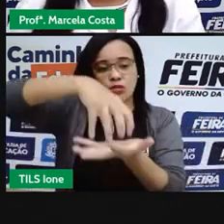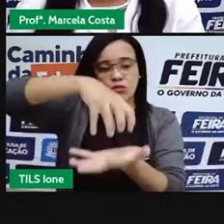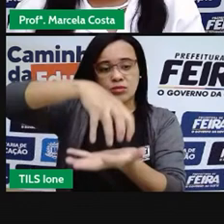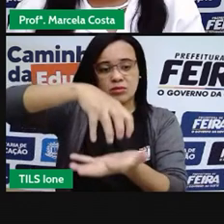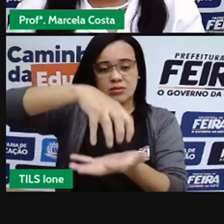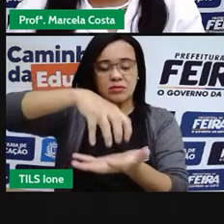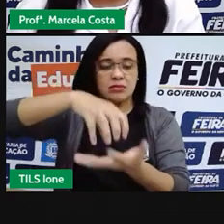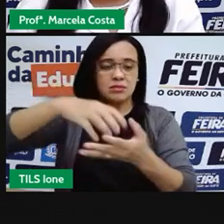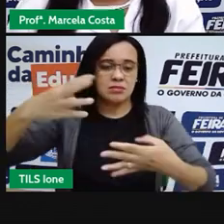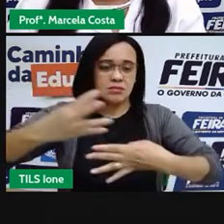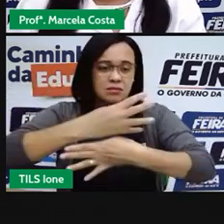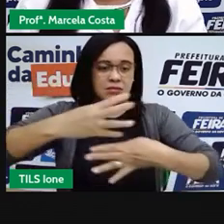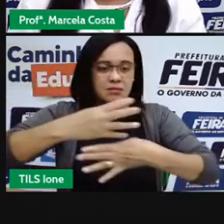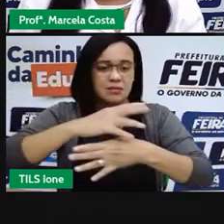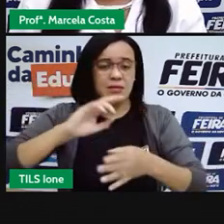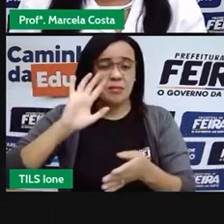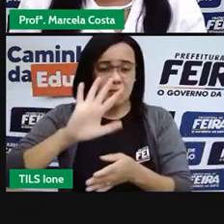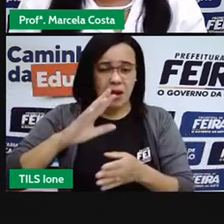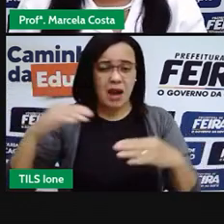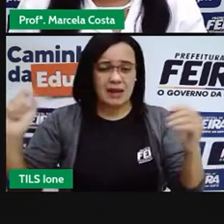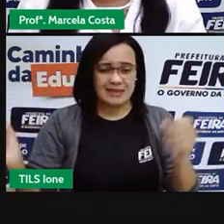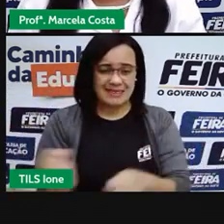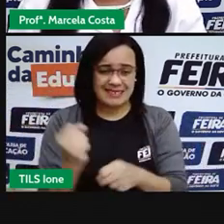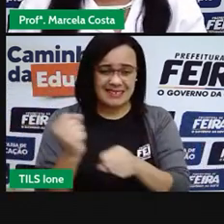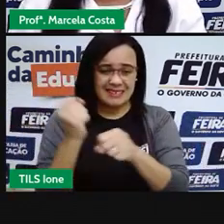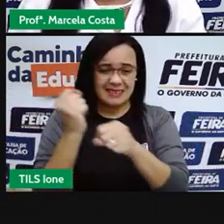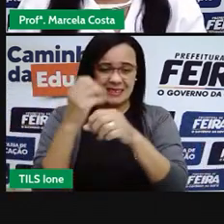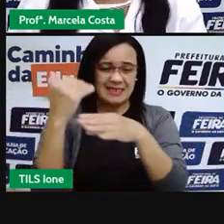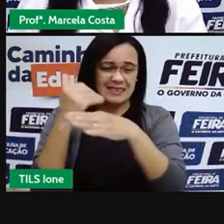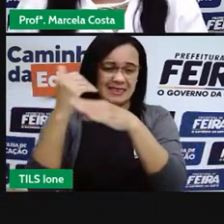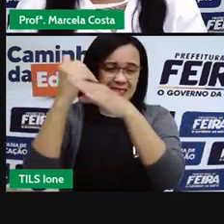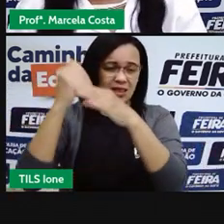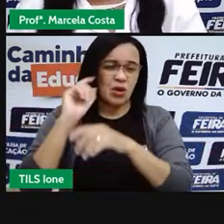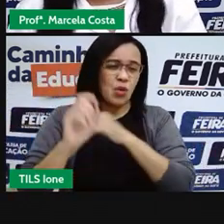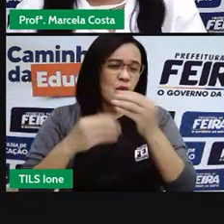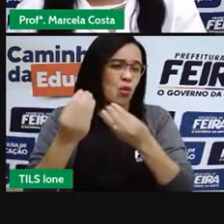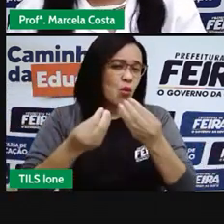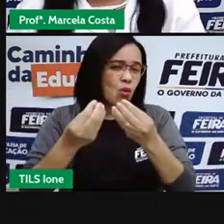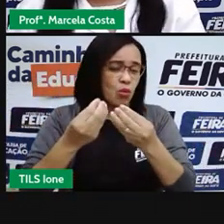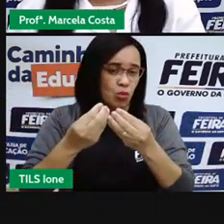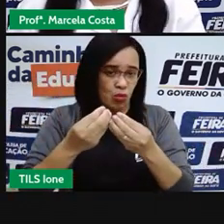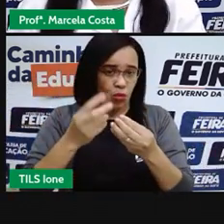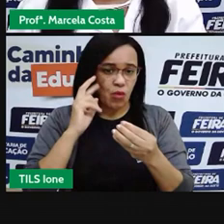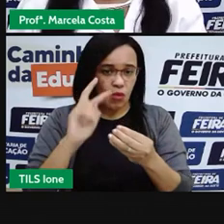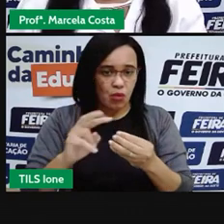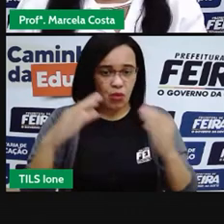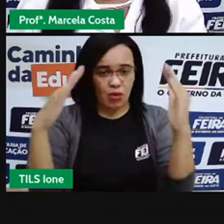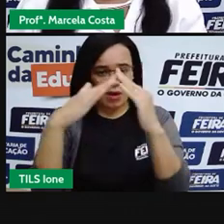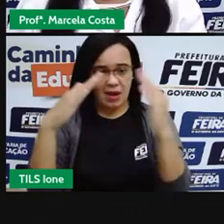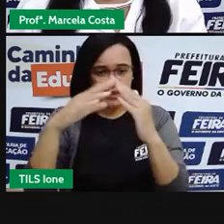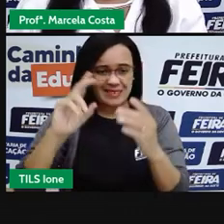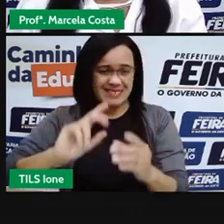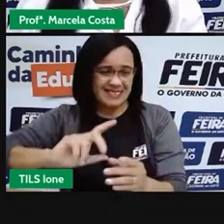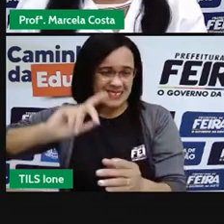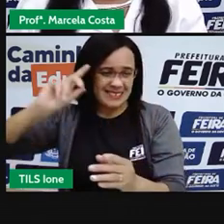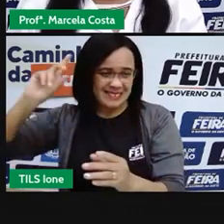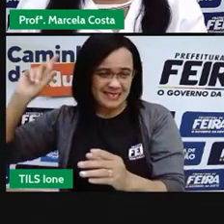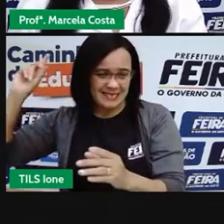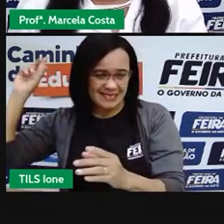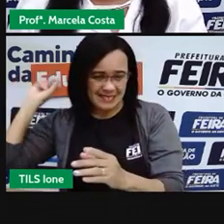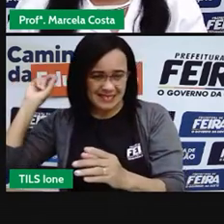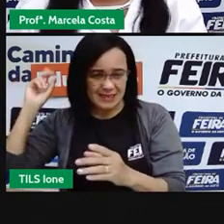é bastante antiga, então a gente vai observar aí que o formato das janelas, né,